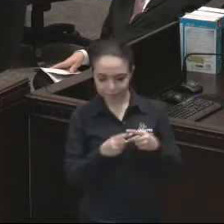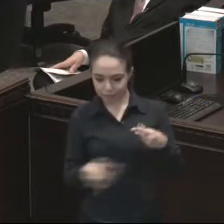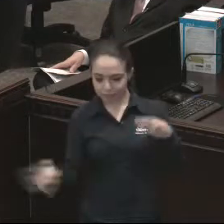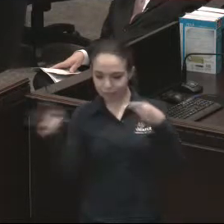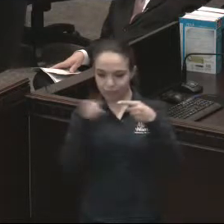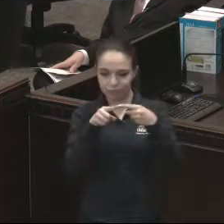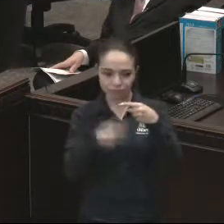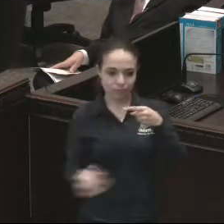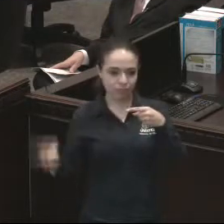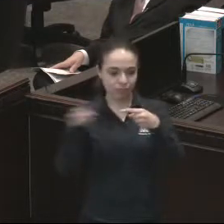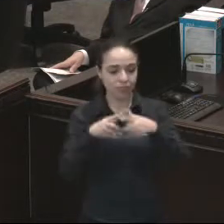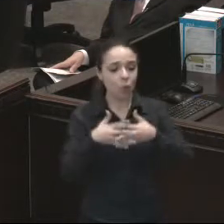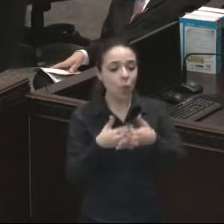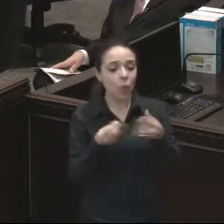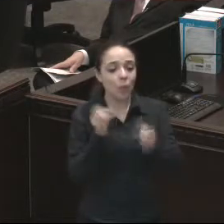parece ser bem complicado